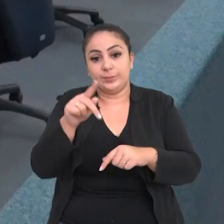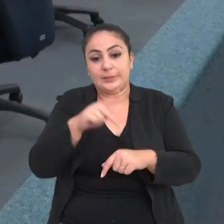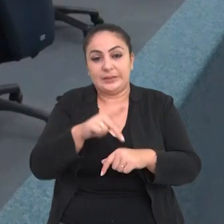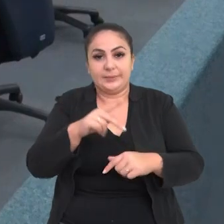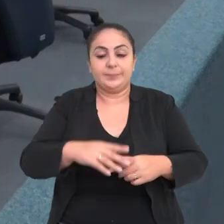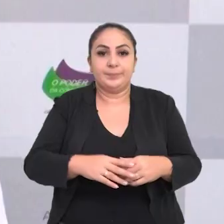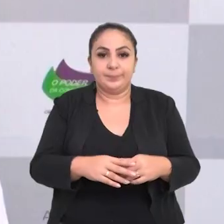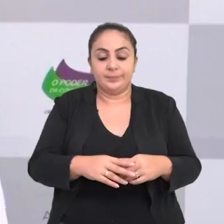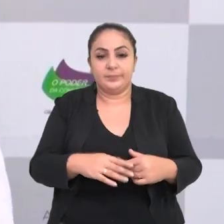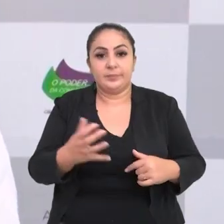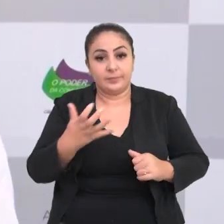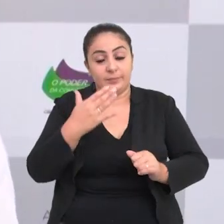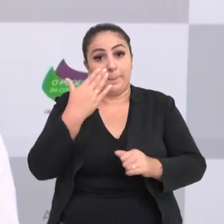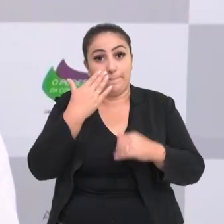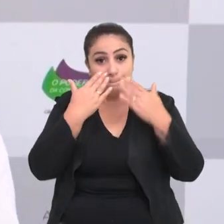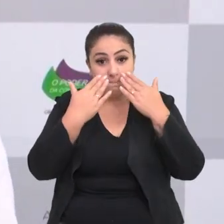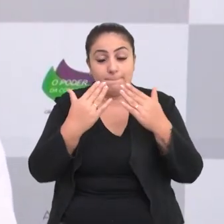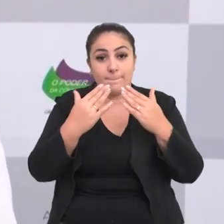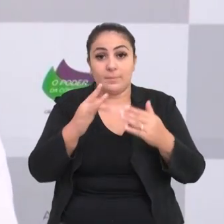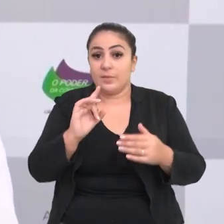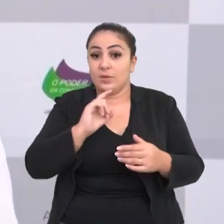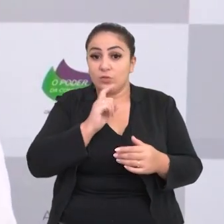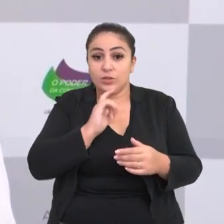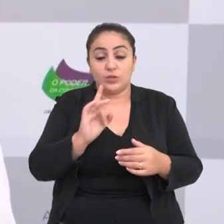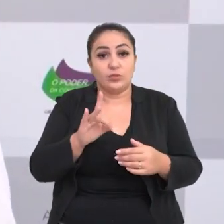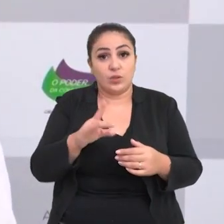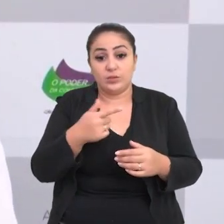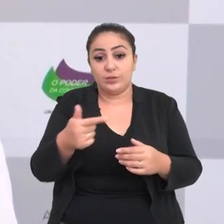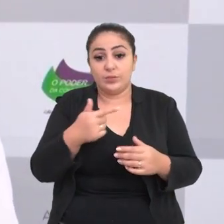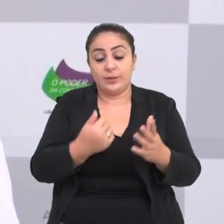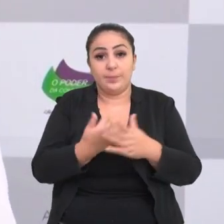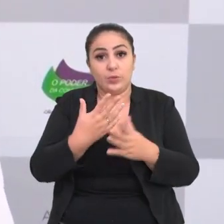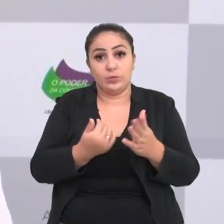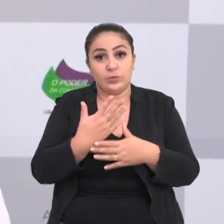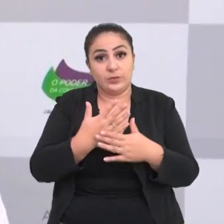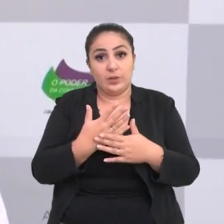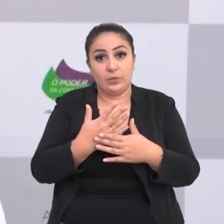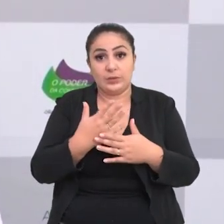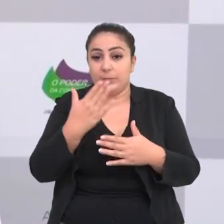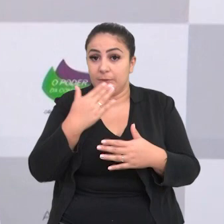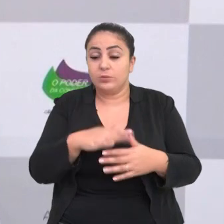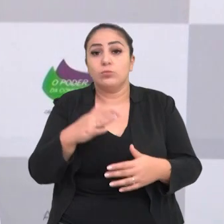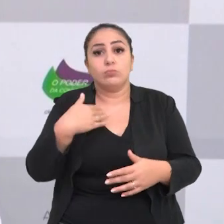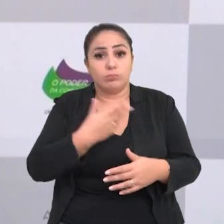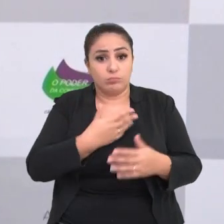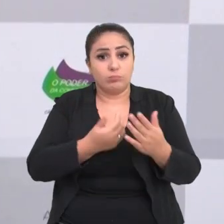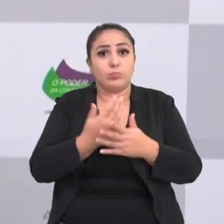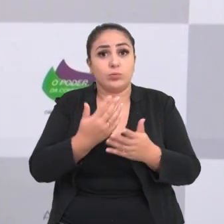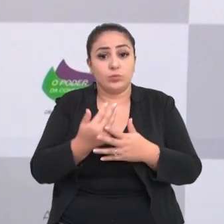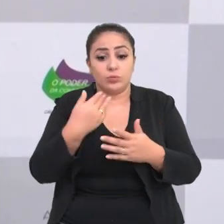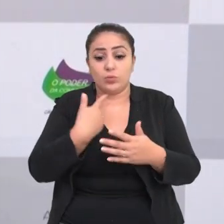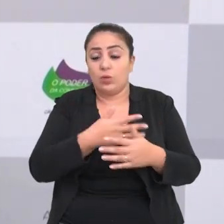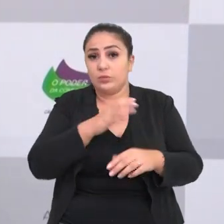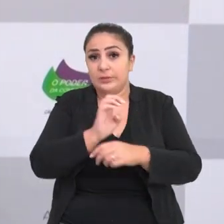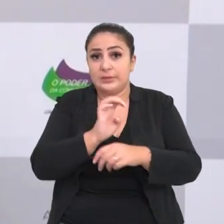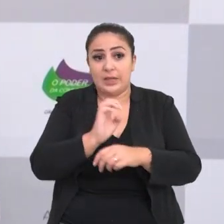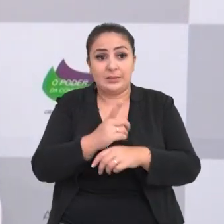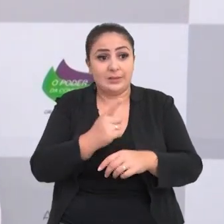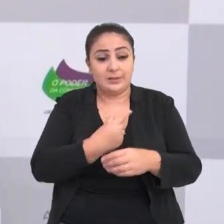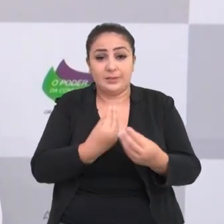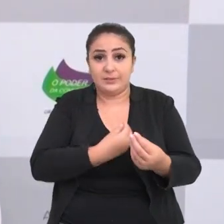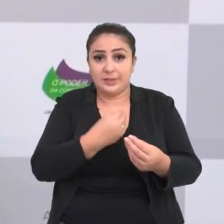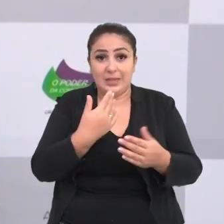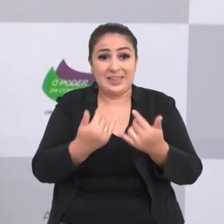do país. Quis mostrar que não se trata de não haver produção de alimentos. Nós produzimos, o nosso estado